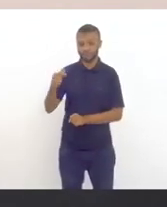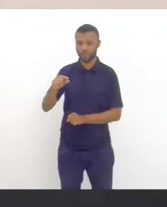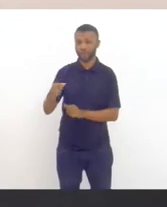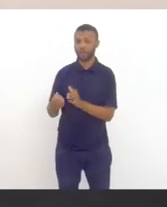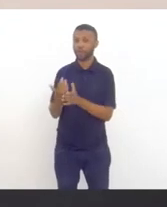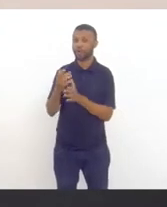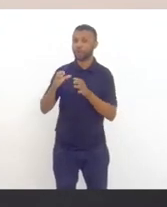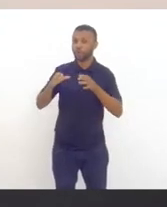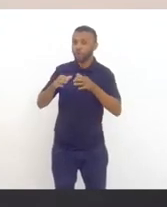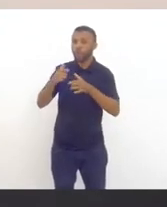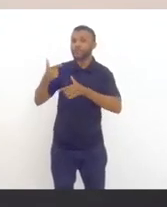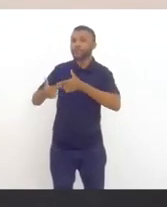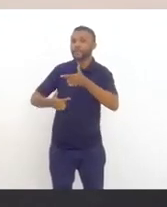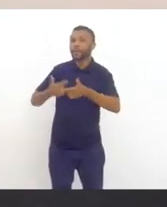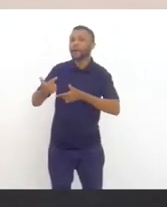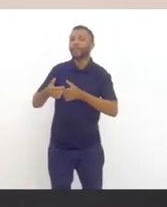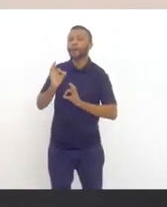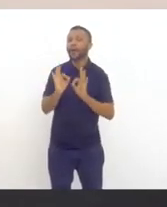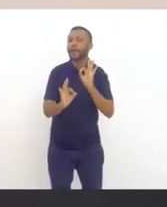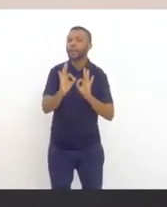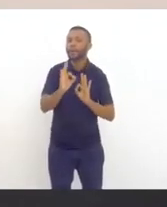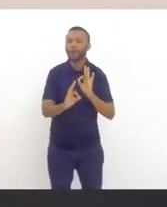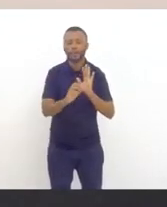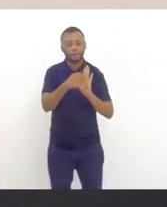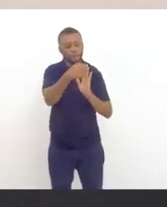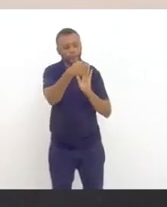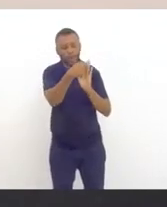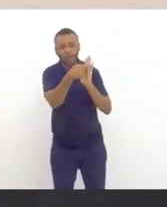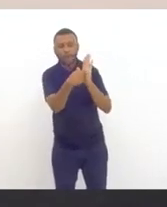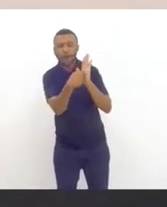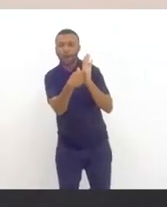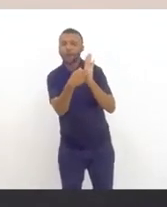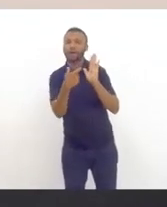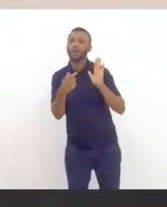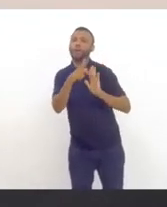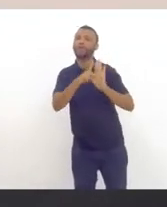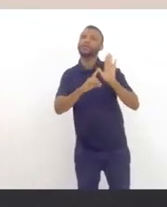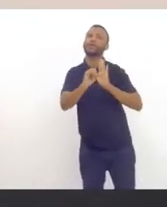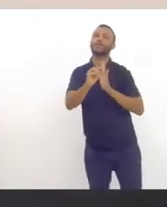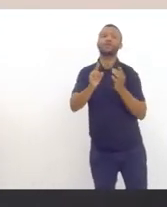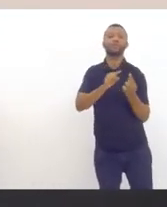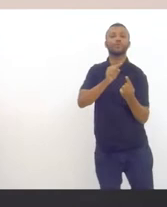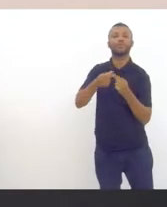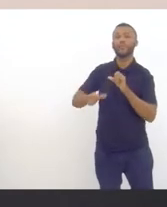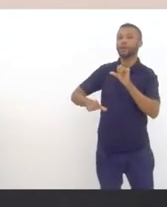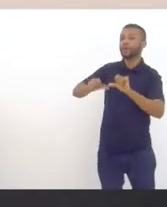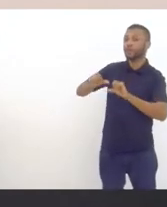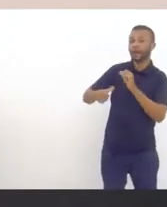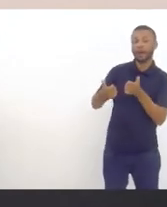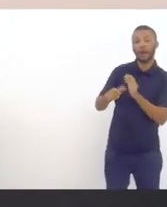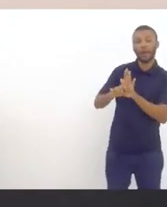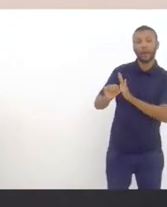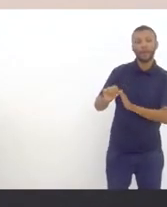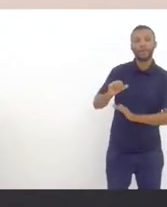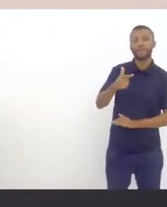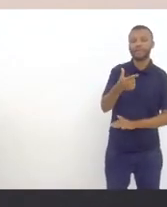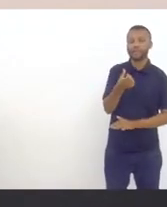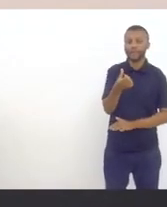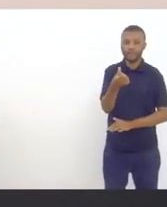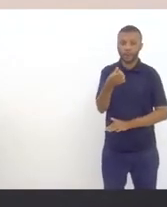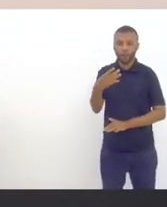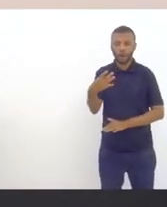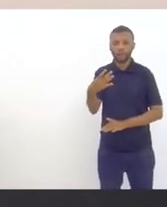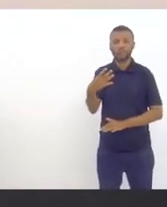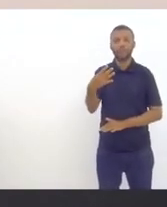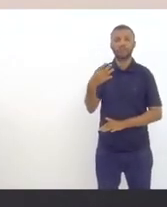minuta do projeto de lei para alterar a Lei 2664, de 96,